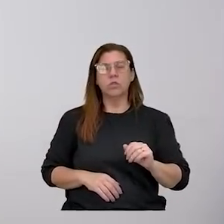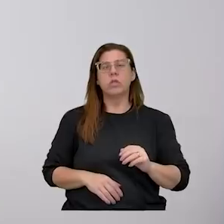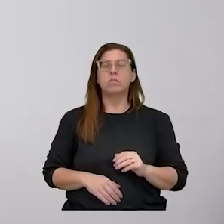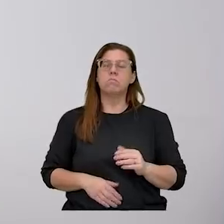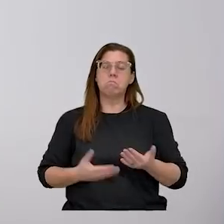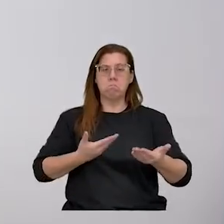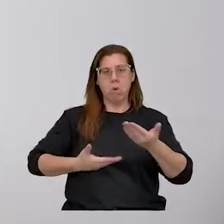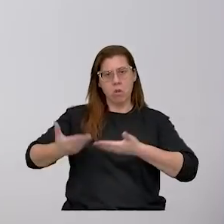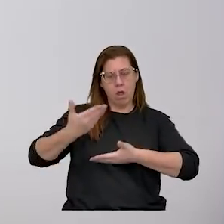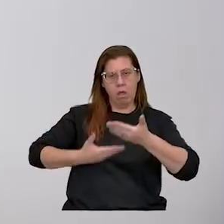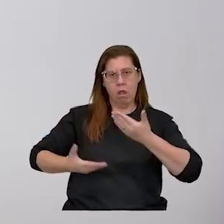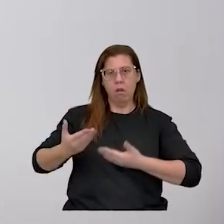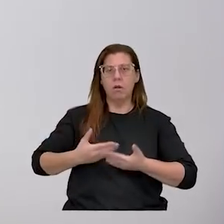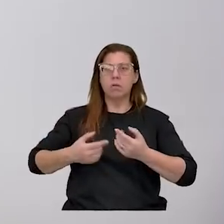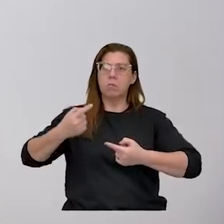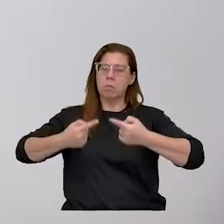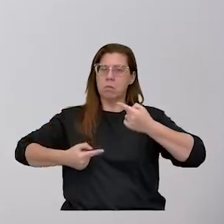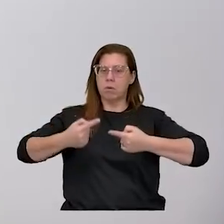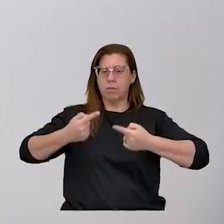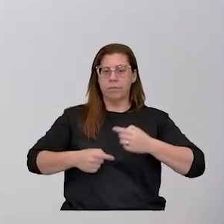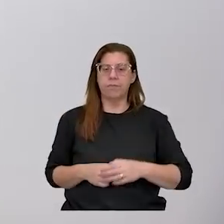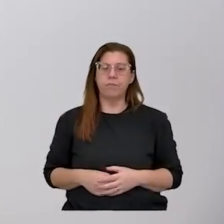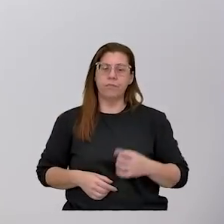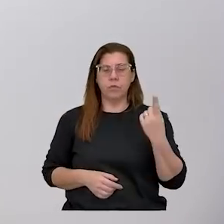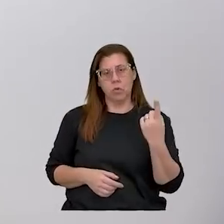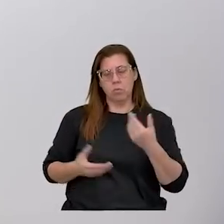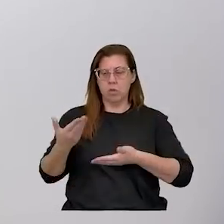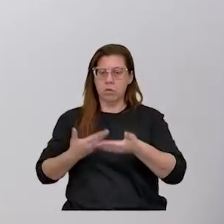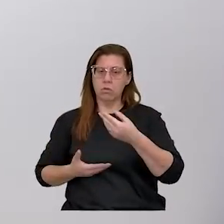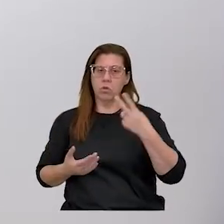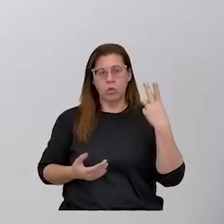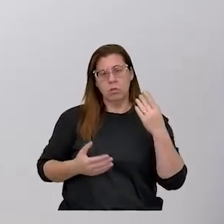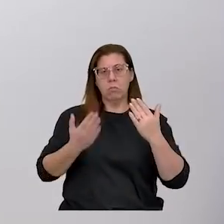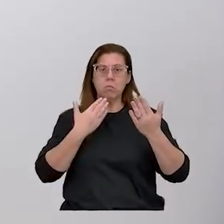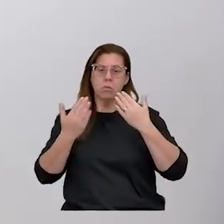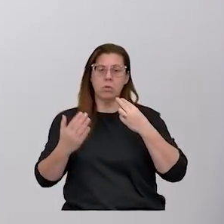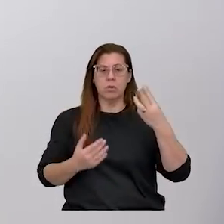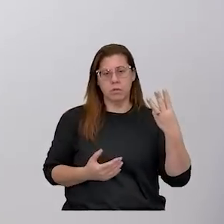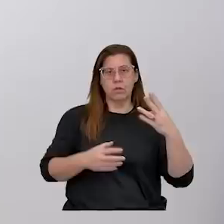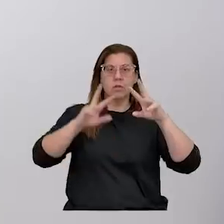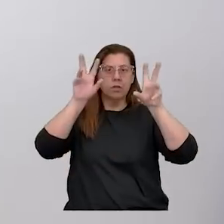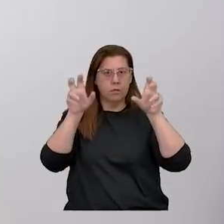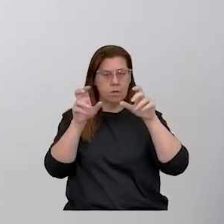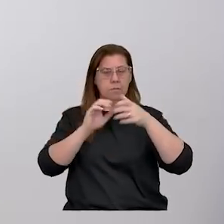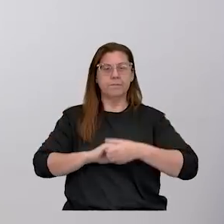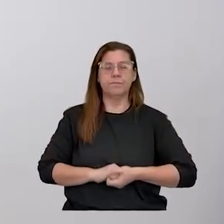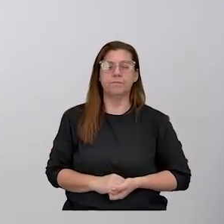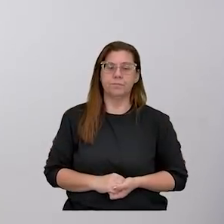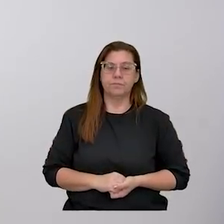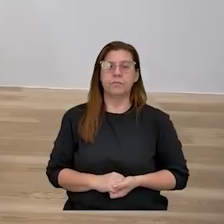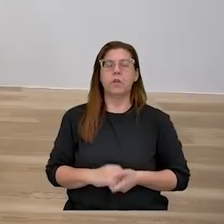que é o nosso objetivo enquanto professor de língua portuguesa, né, Elaine? Sim. Que cada vez